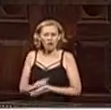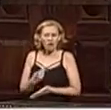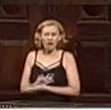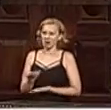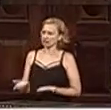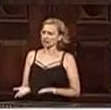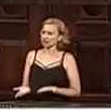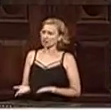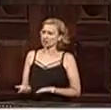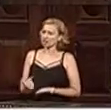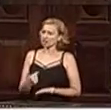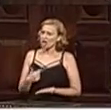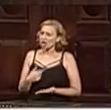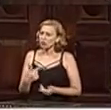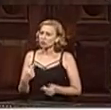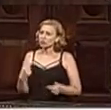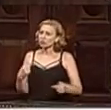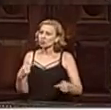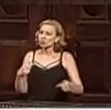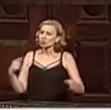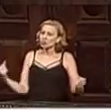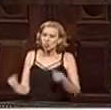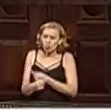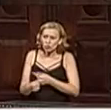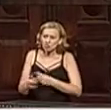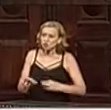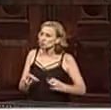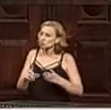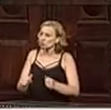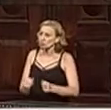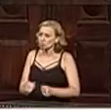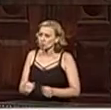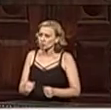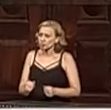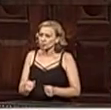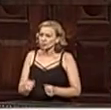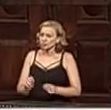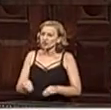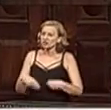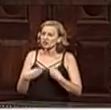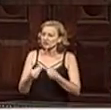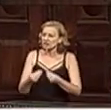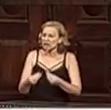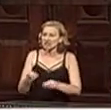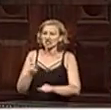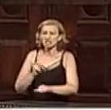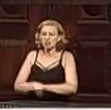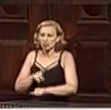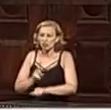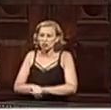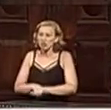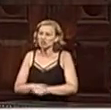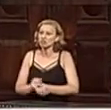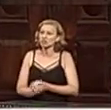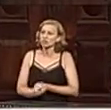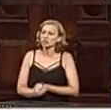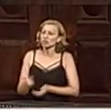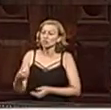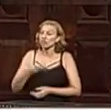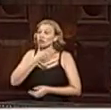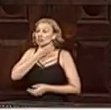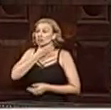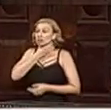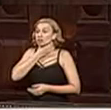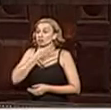me manifestei contra as isenções fiscais que estão sendo dadas nesse momento de grave crise econômica.